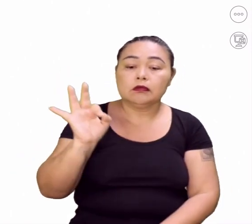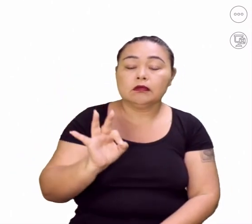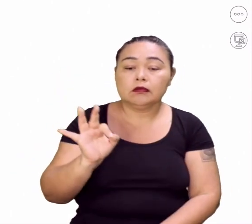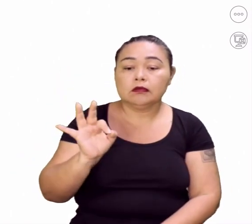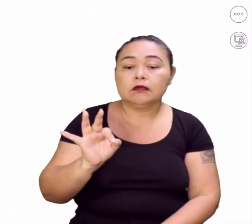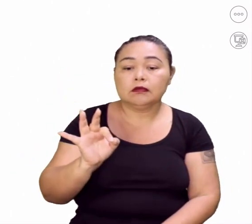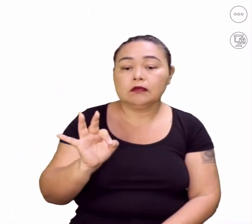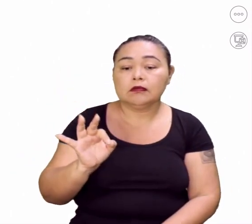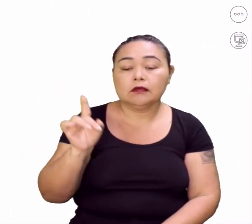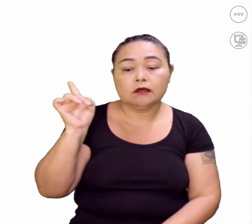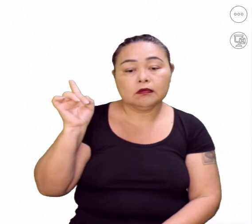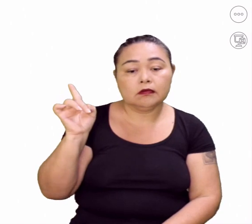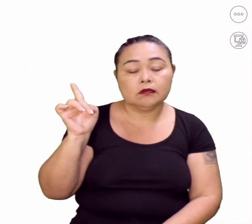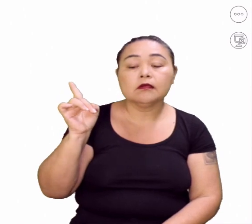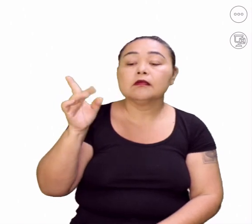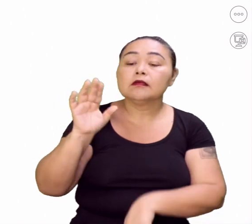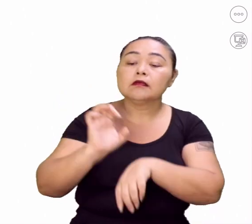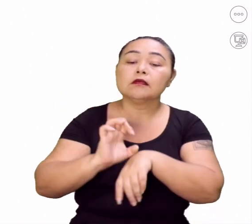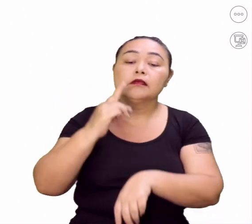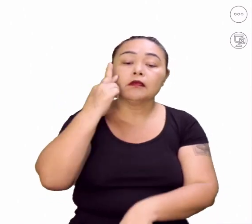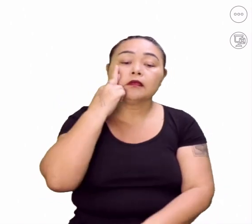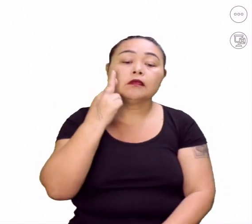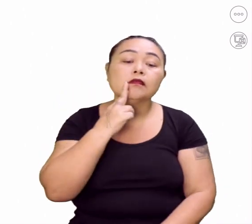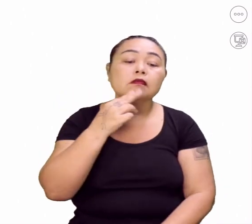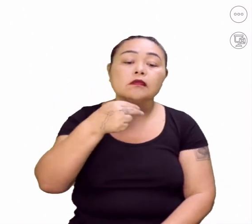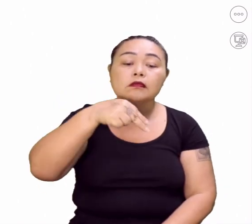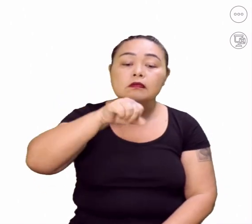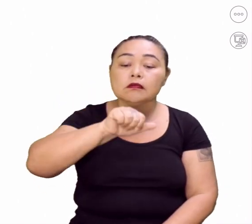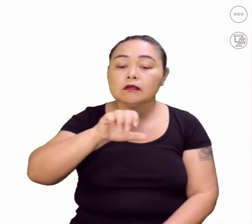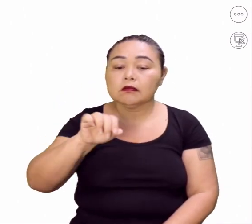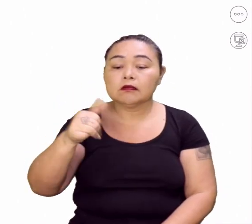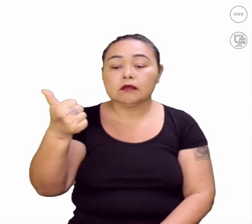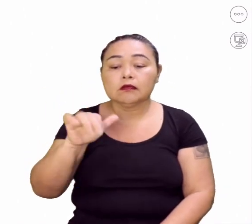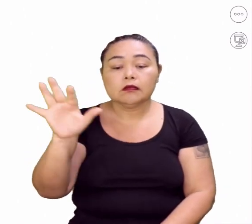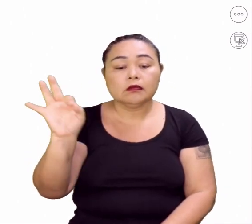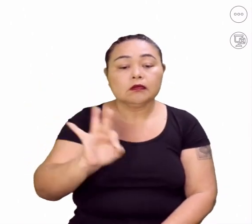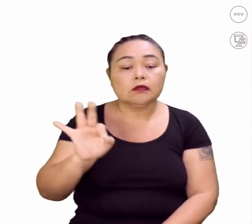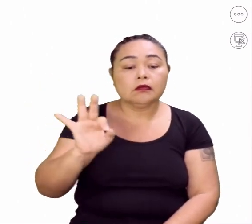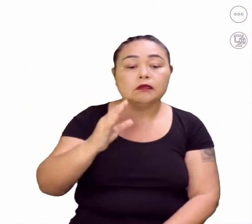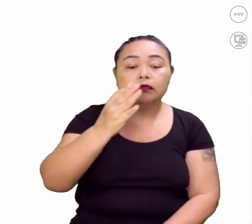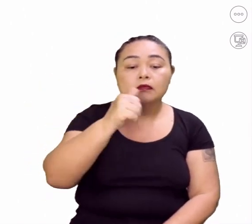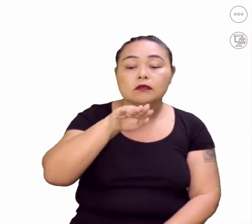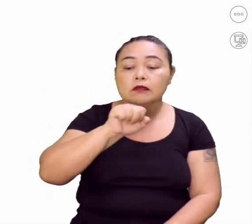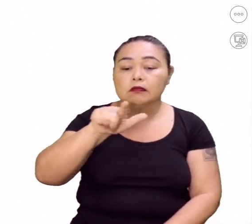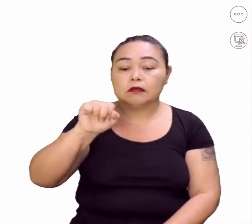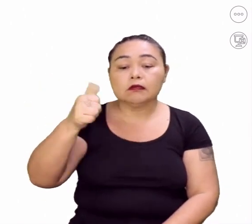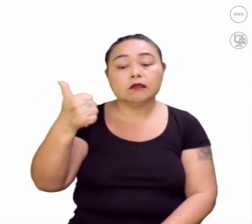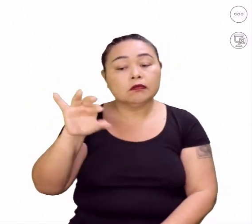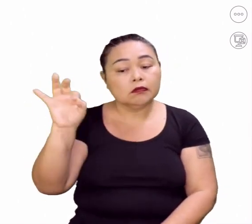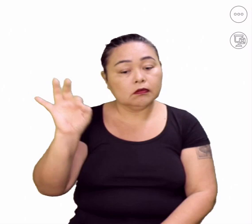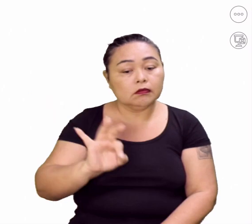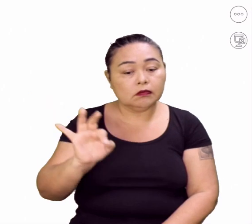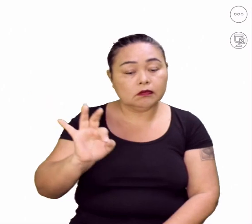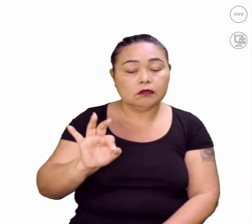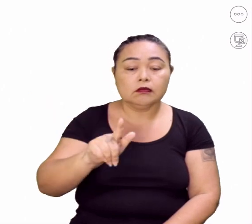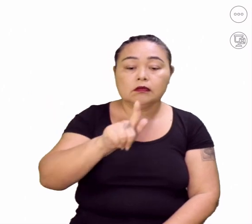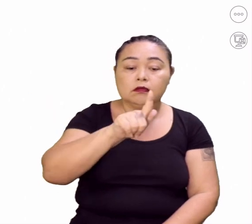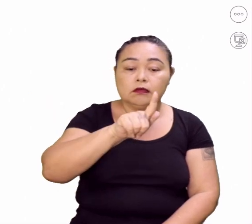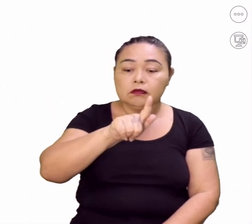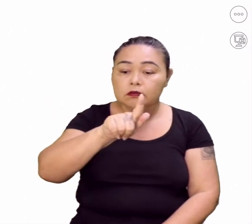12% aqui em Rondônia. Neossolo, 11%, cambissolo, 10% e